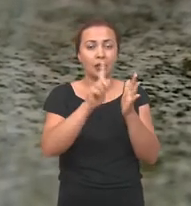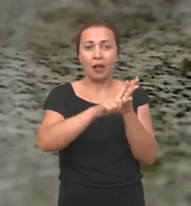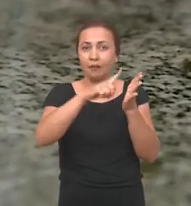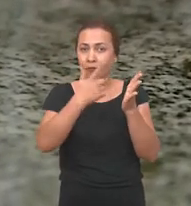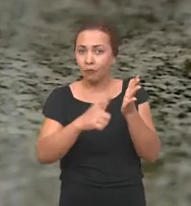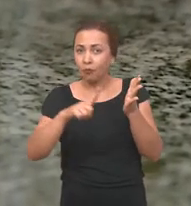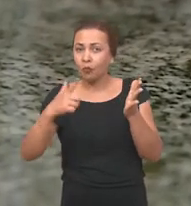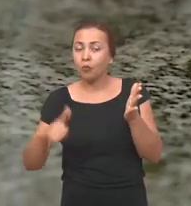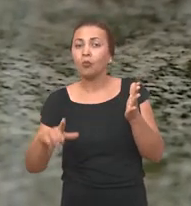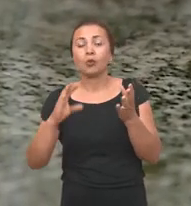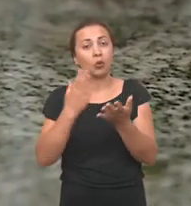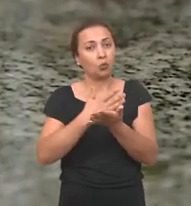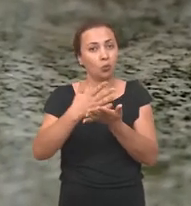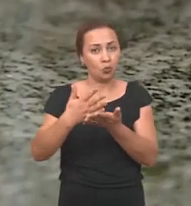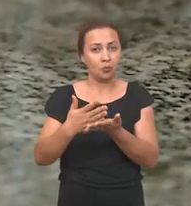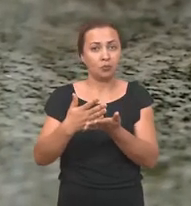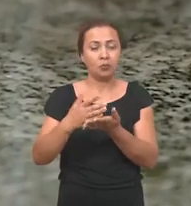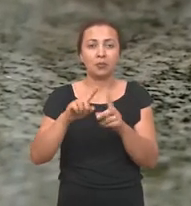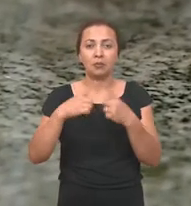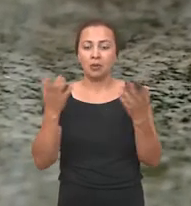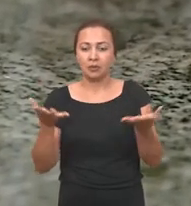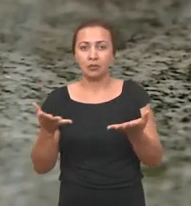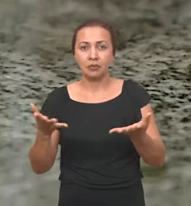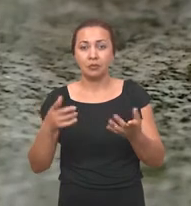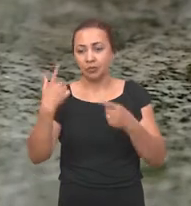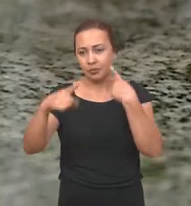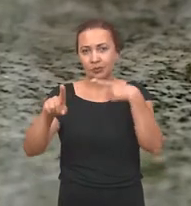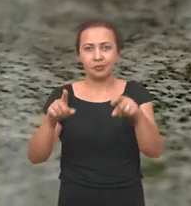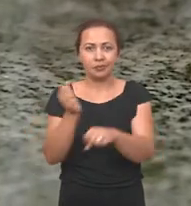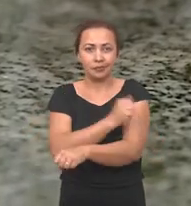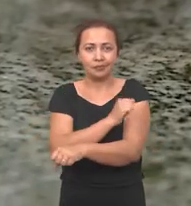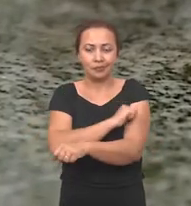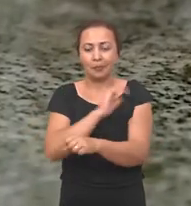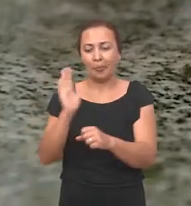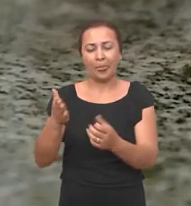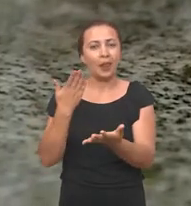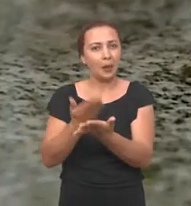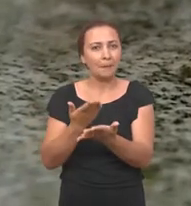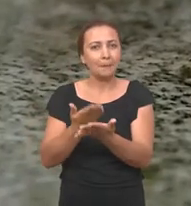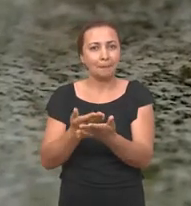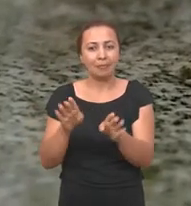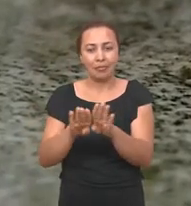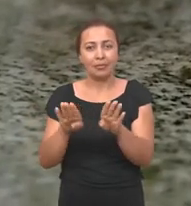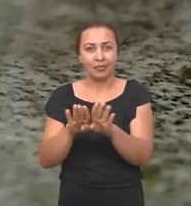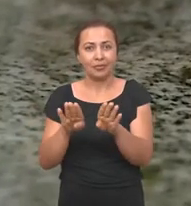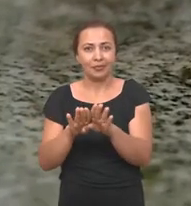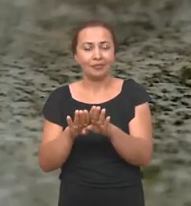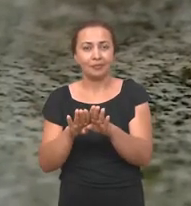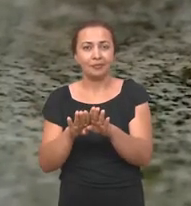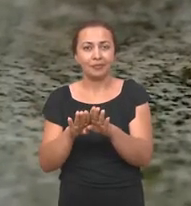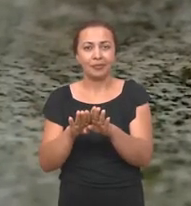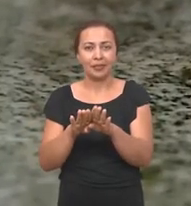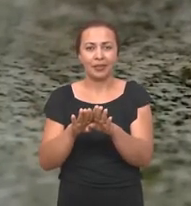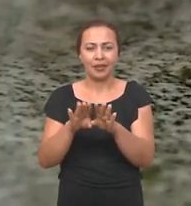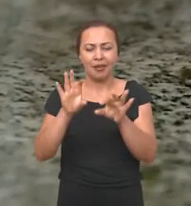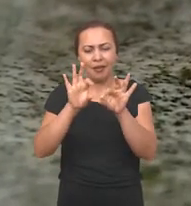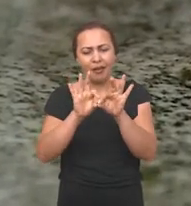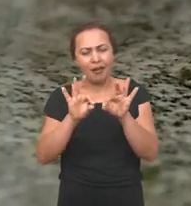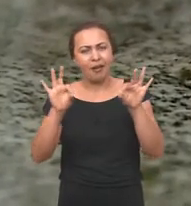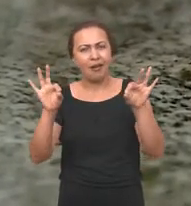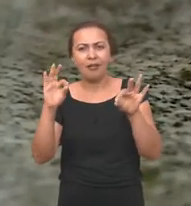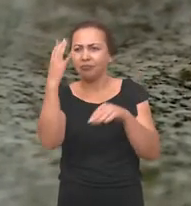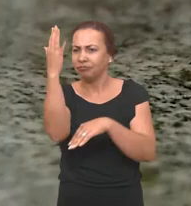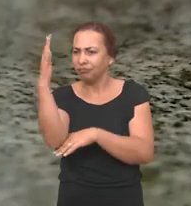folhas inicialmente, embora atualmente outros alunos estejam estudando também